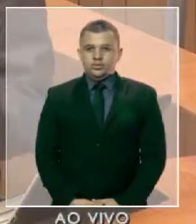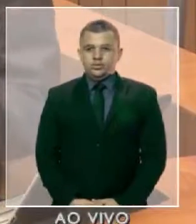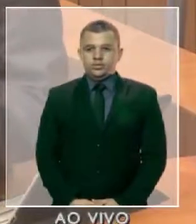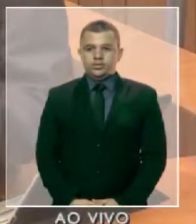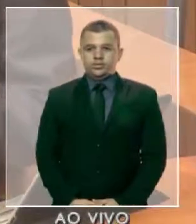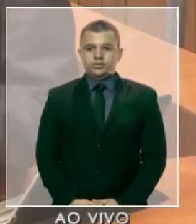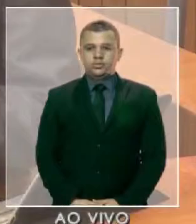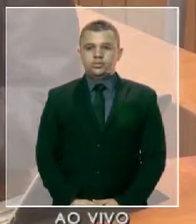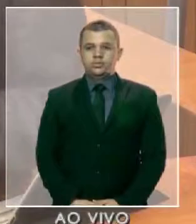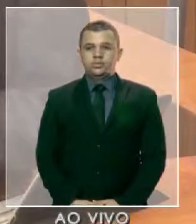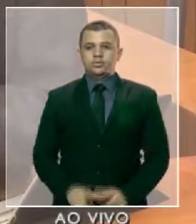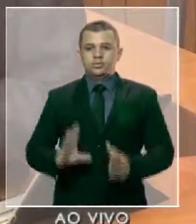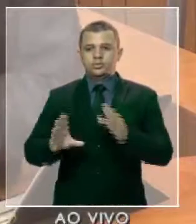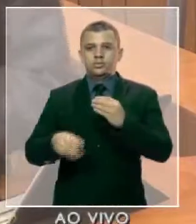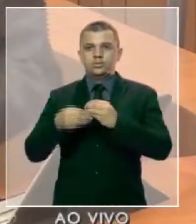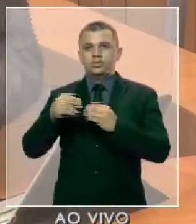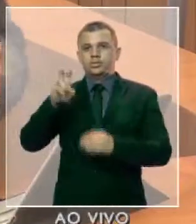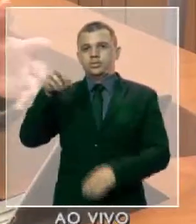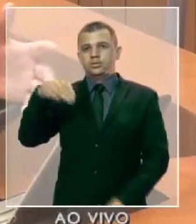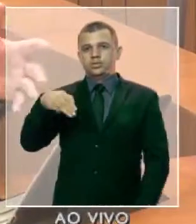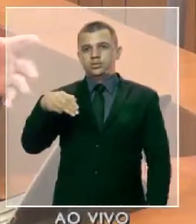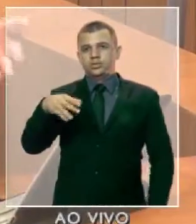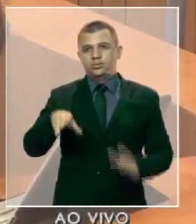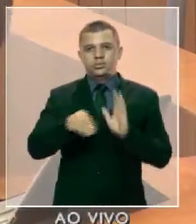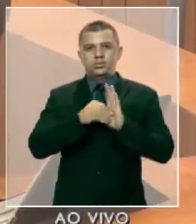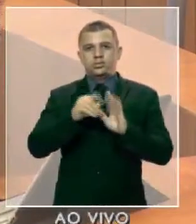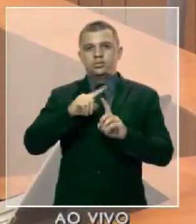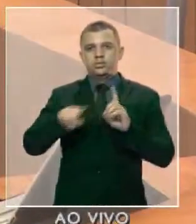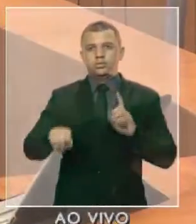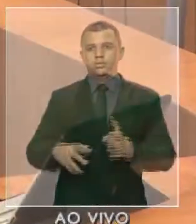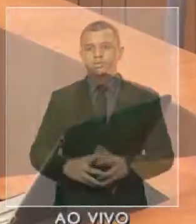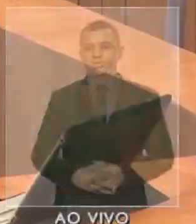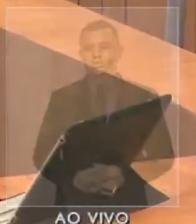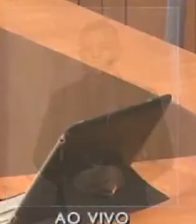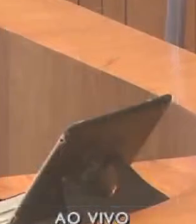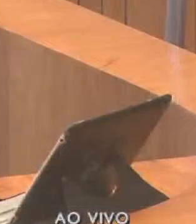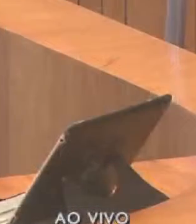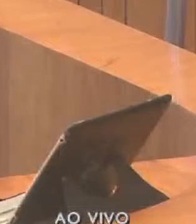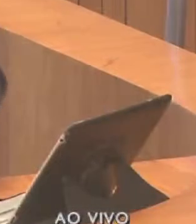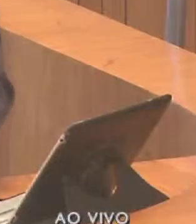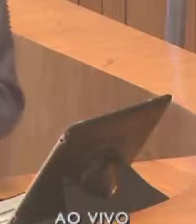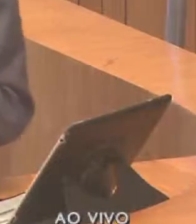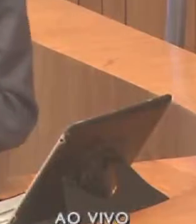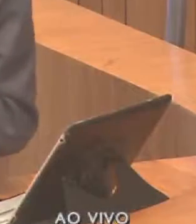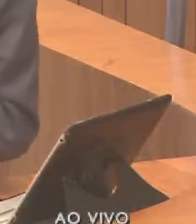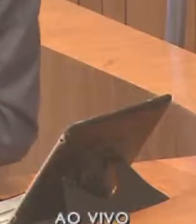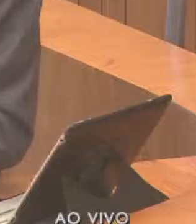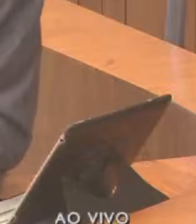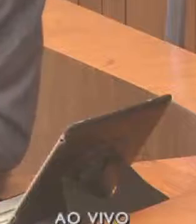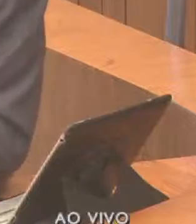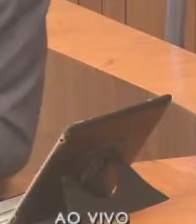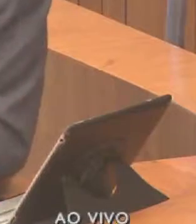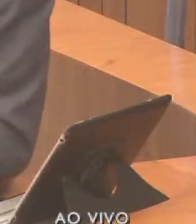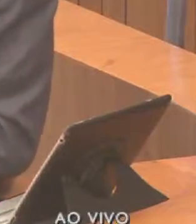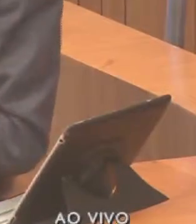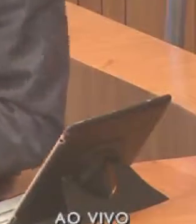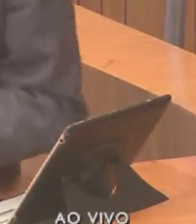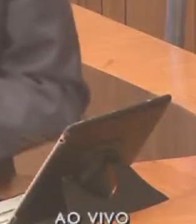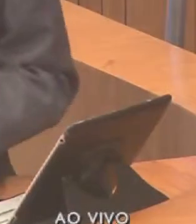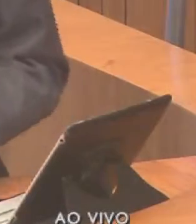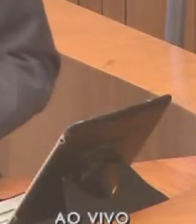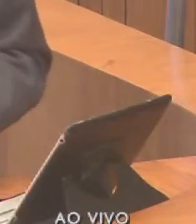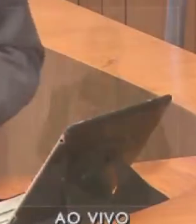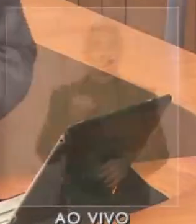só para... Mais 5 minutos, sem a parte. Só, então, essa fica, então, a nossa homenagem a este grande poeta, mas também aproveitar o tempo da